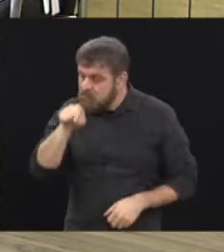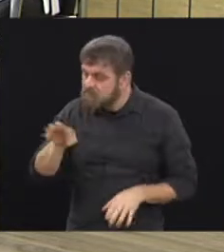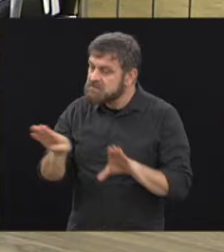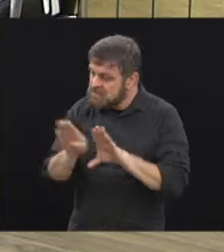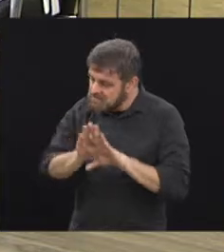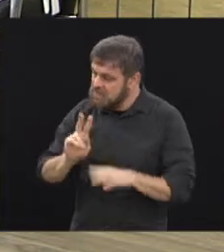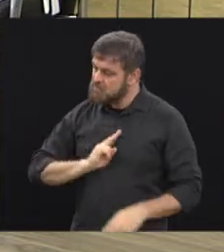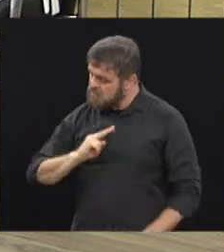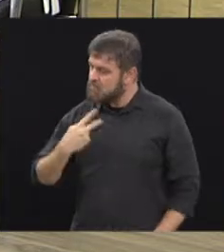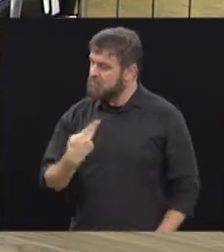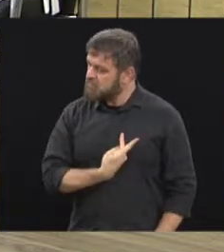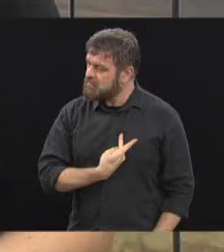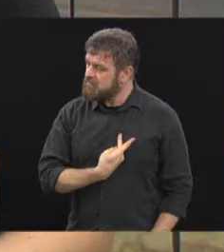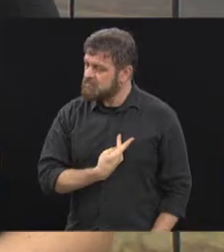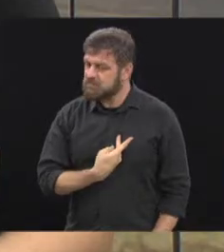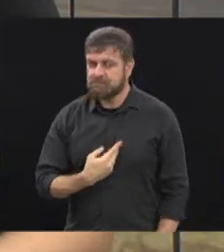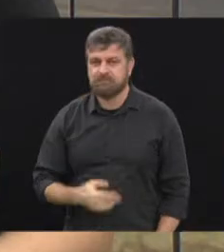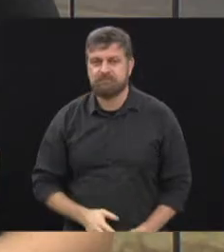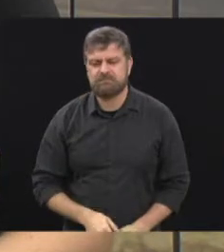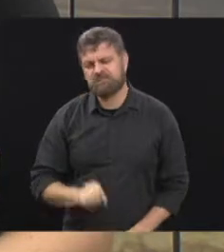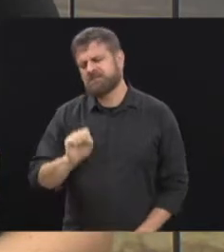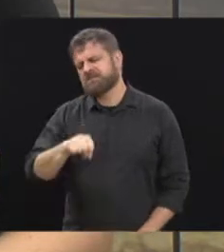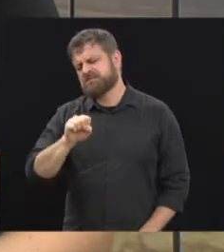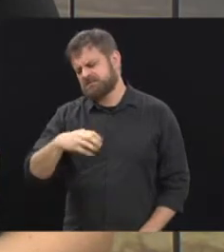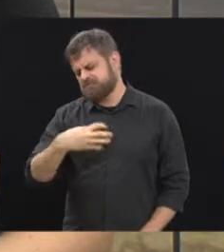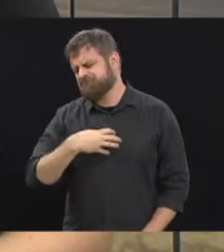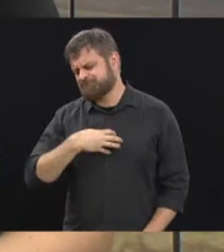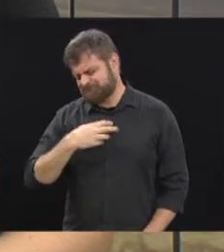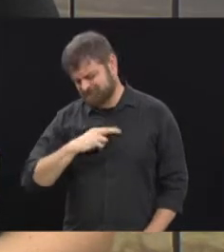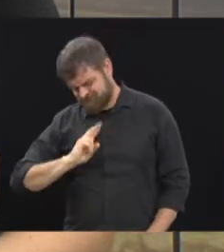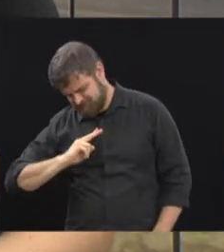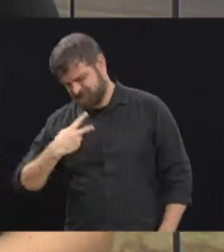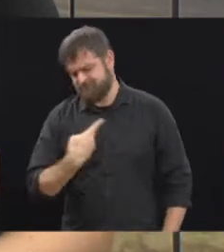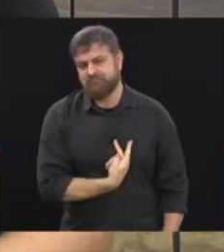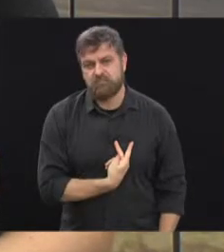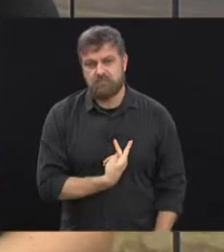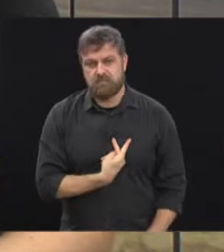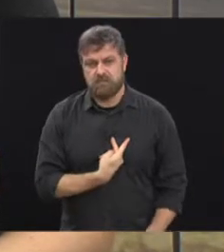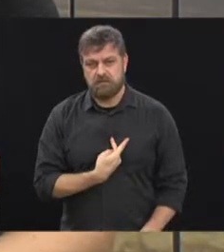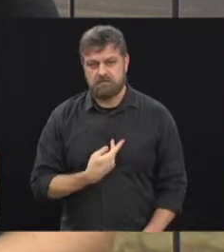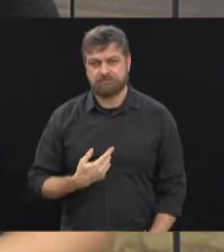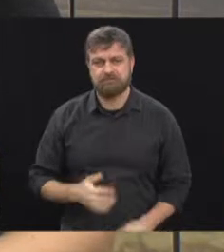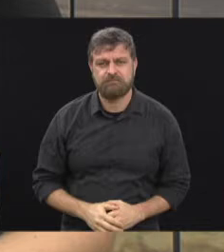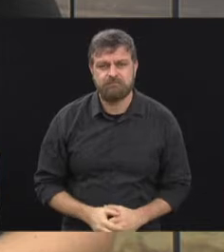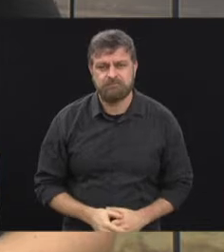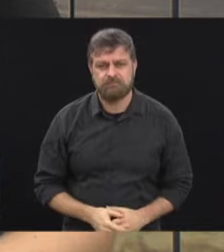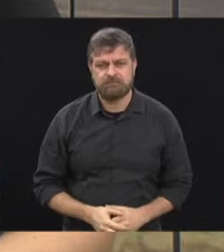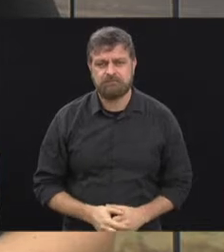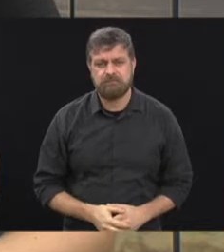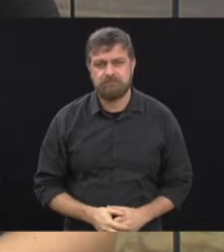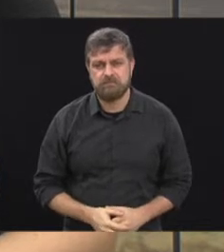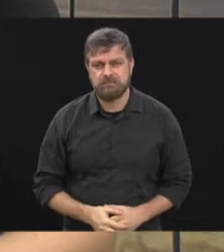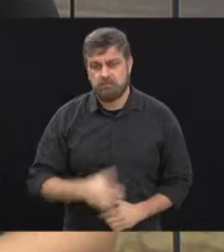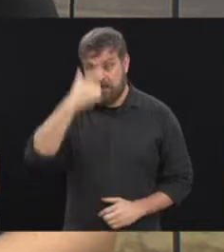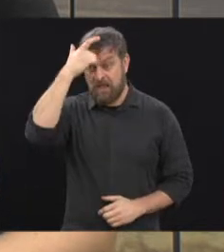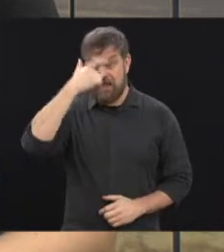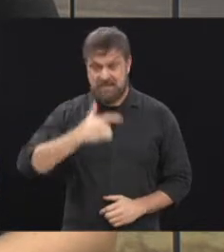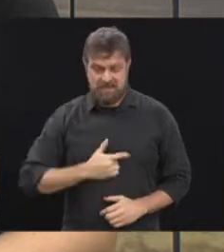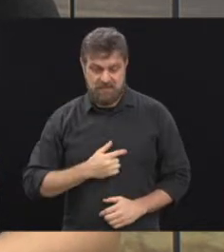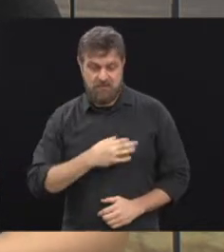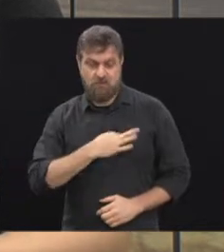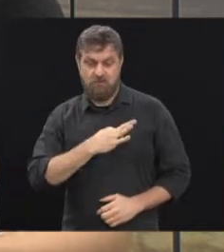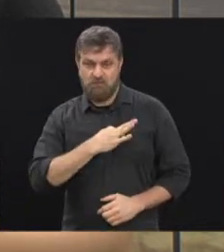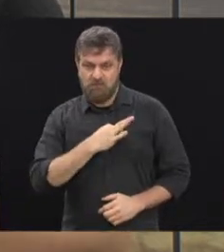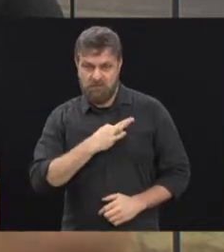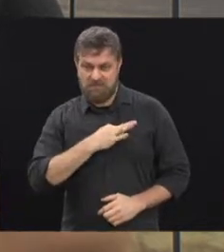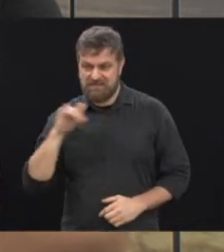transformaram você se tornou outra pessoa. Total. Eu falo que, na realidade, essa coisa de fazer o voluntarismo, o trabalho